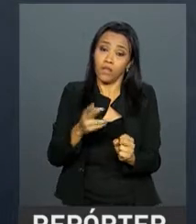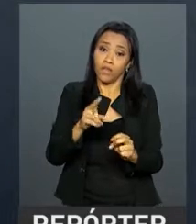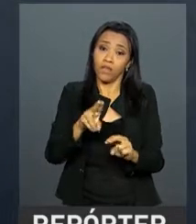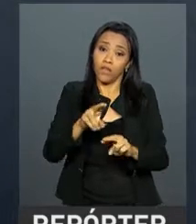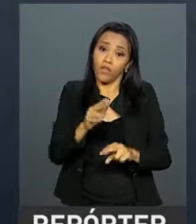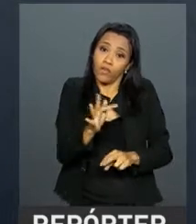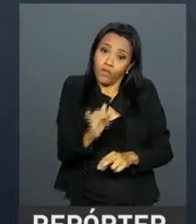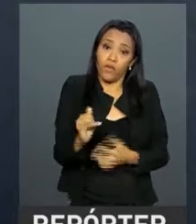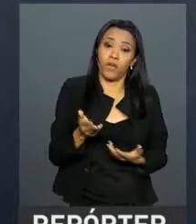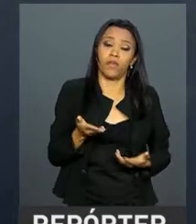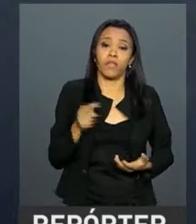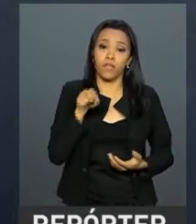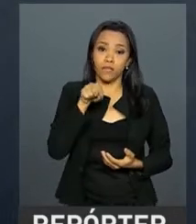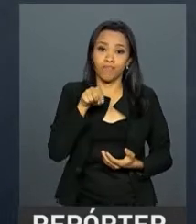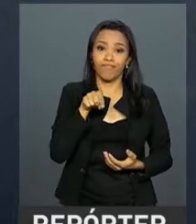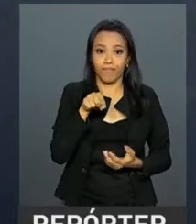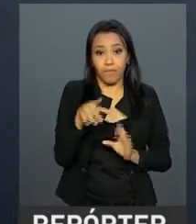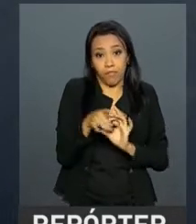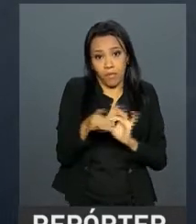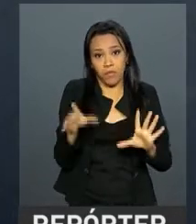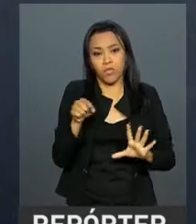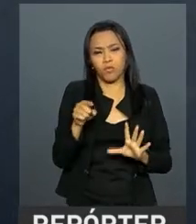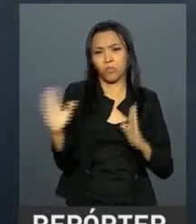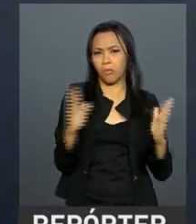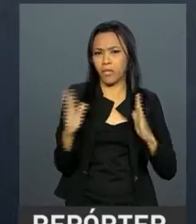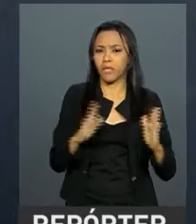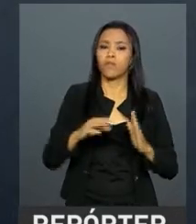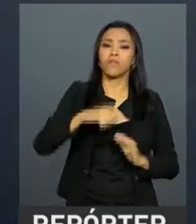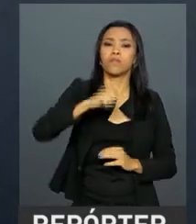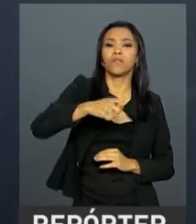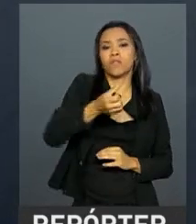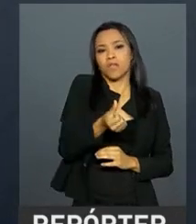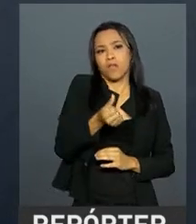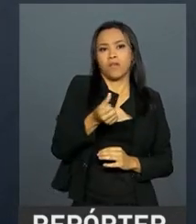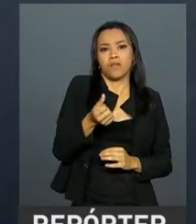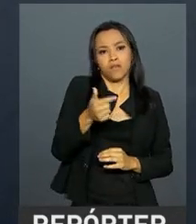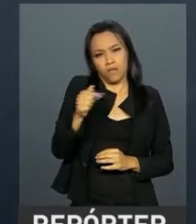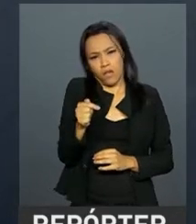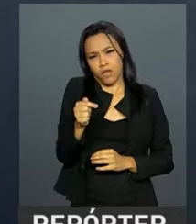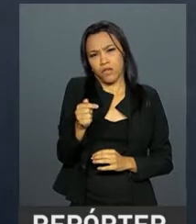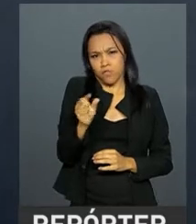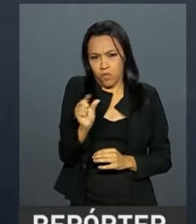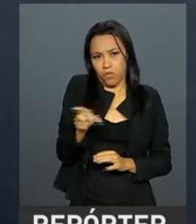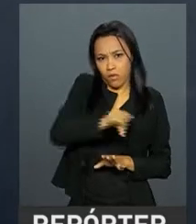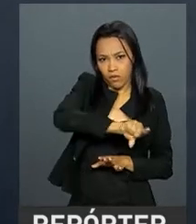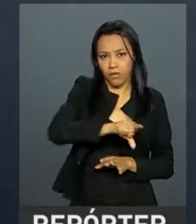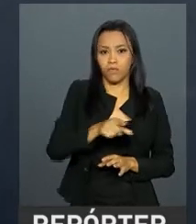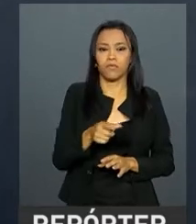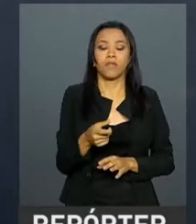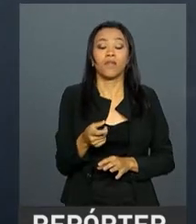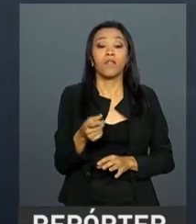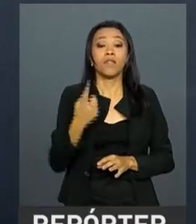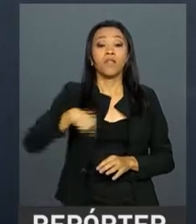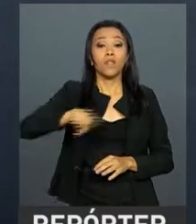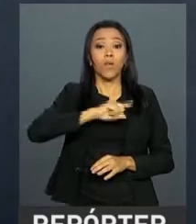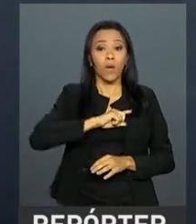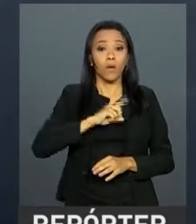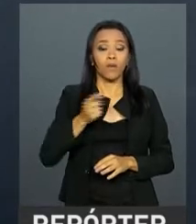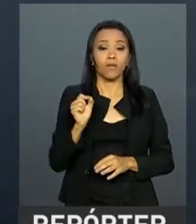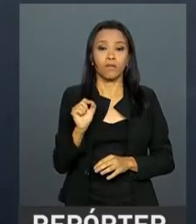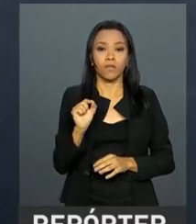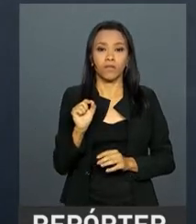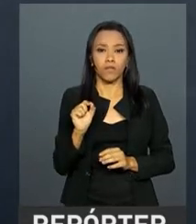isto que permitiu, convenhamos, que num período de 6, 7 meses, menos de 6, 7 meses, nós viéssemos de uma